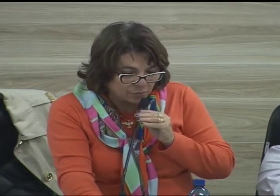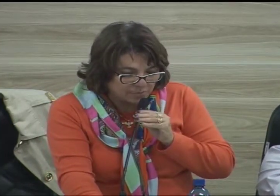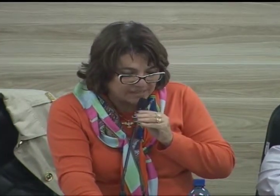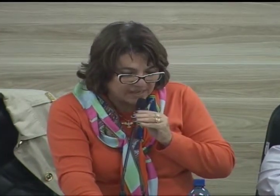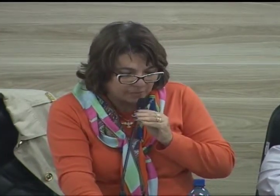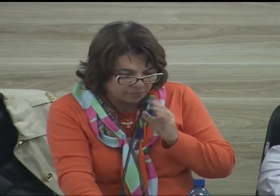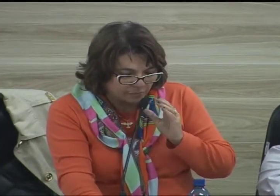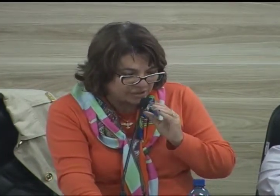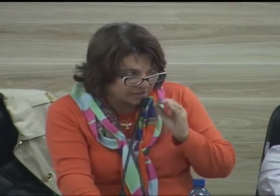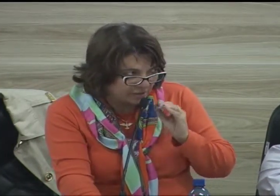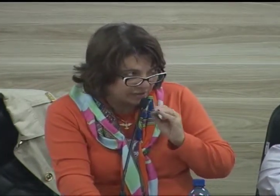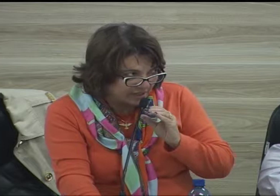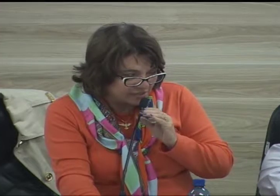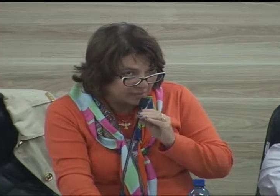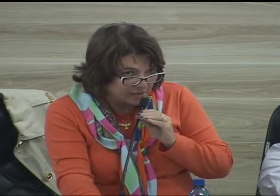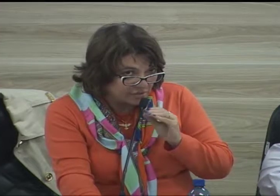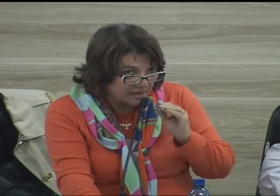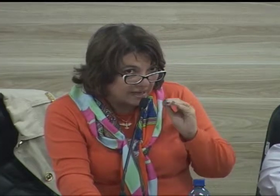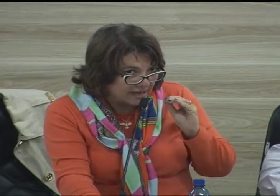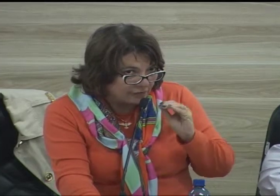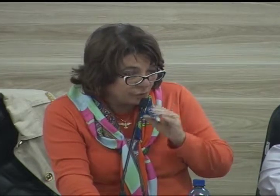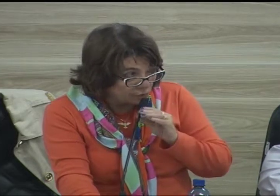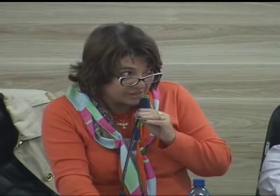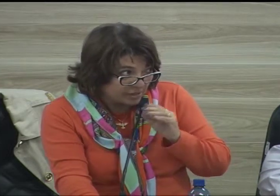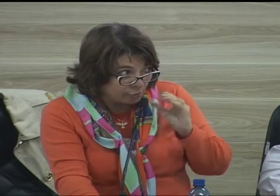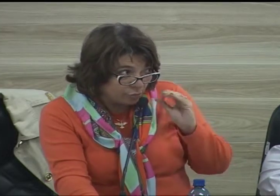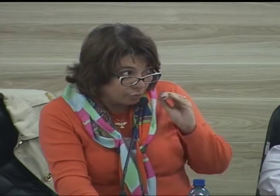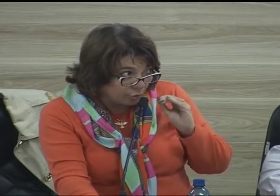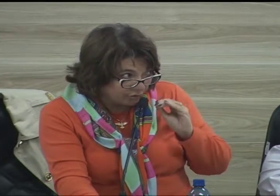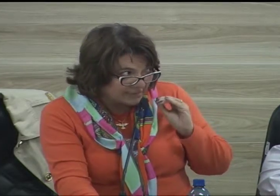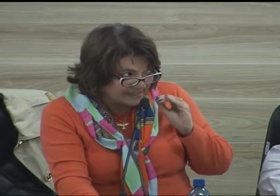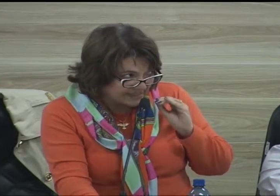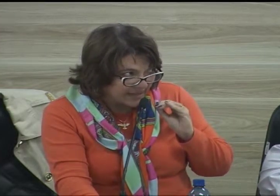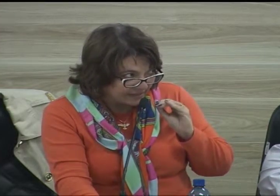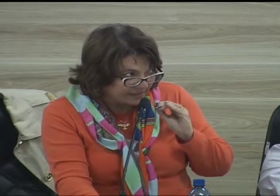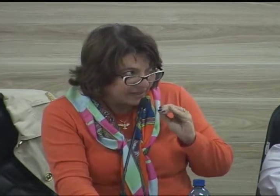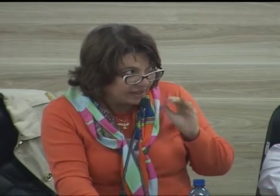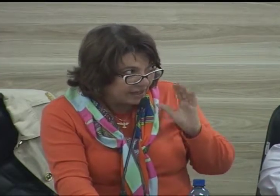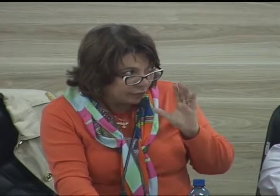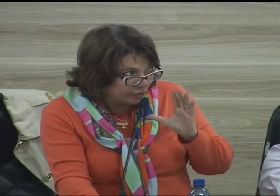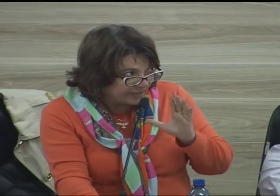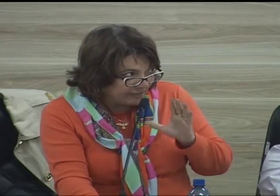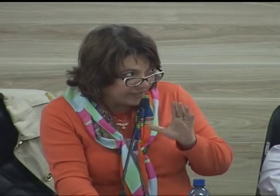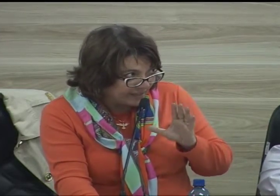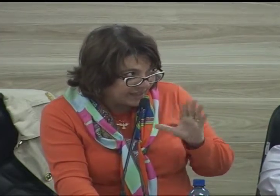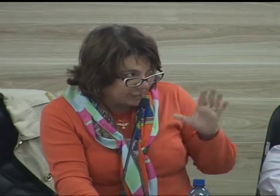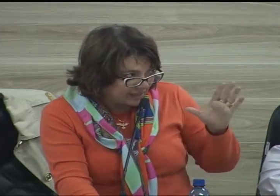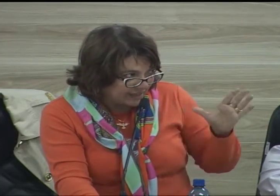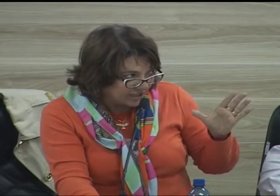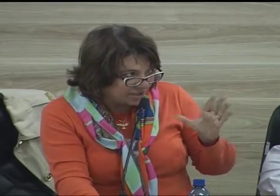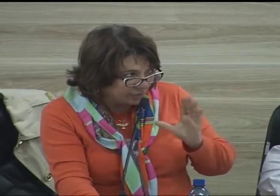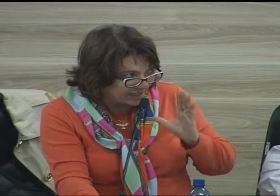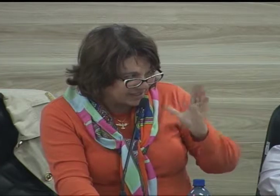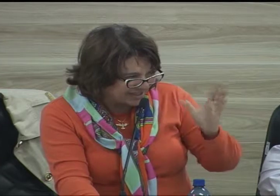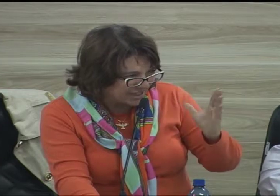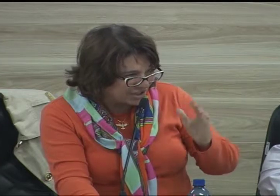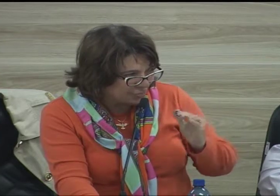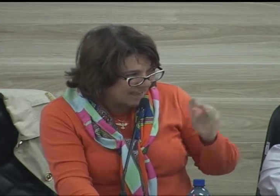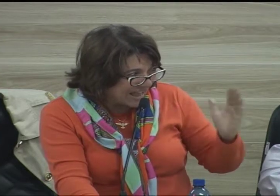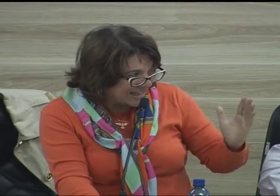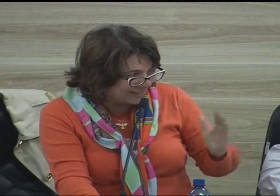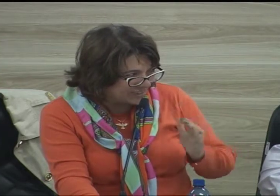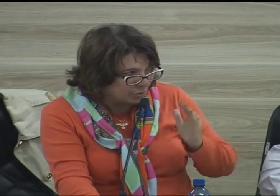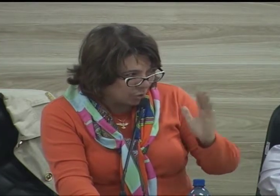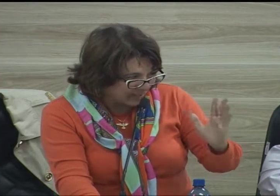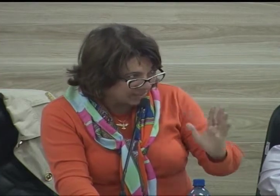relação ao Conselho Municipal de Direitos Humanos, ele foi um conselho muito novo na cidade. Eu vou defendê-lo na questão essa questão